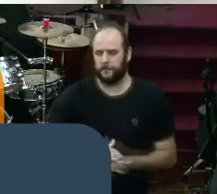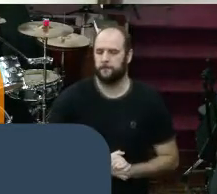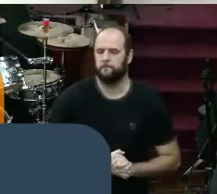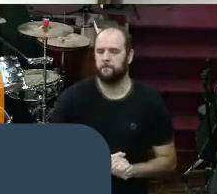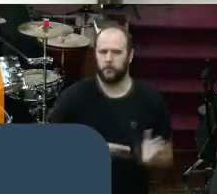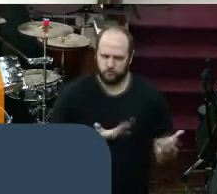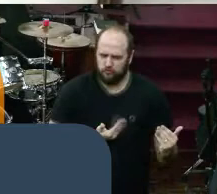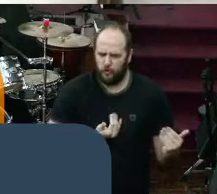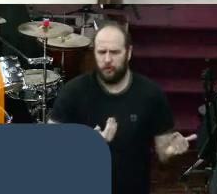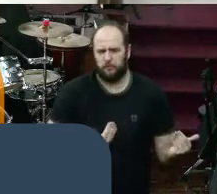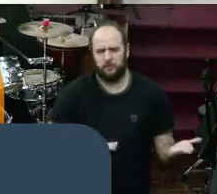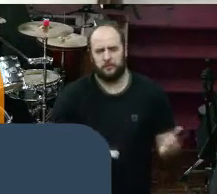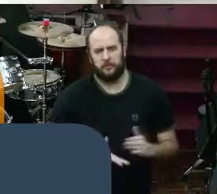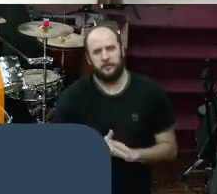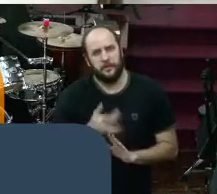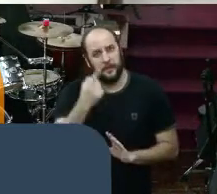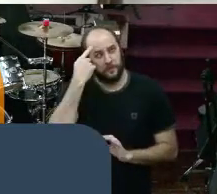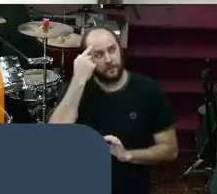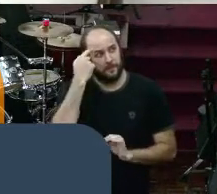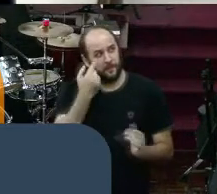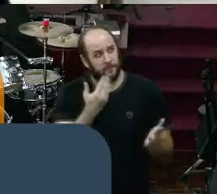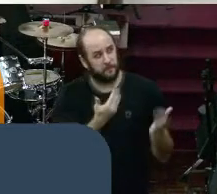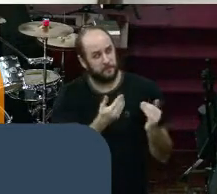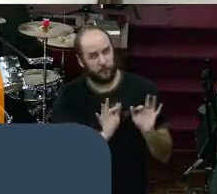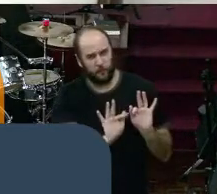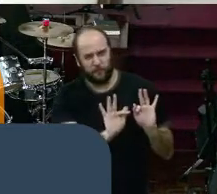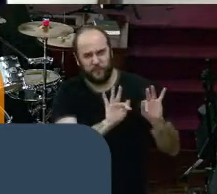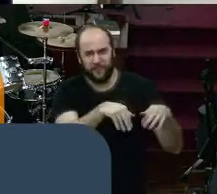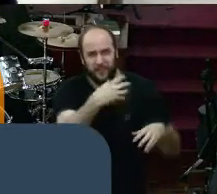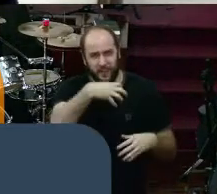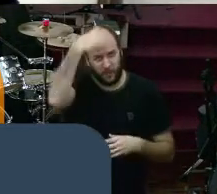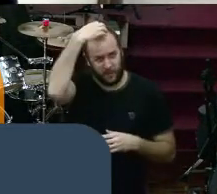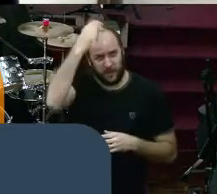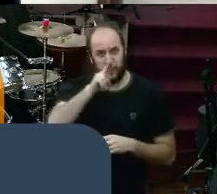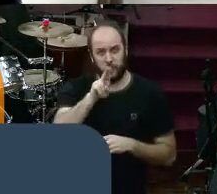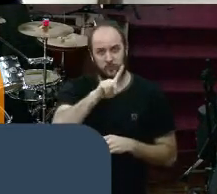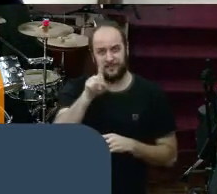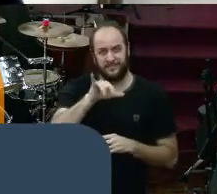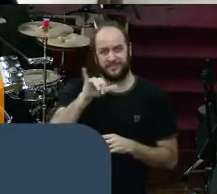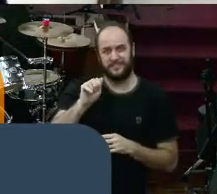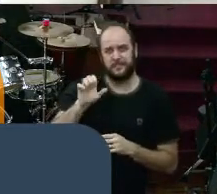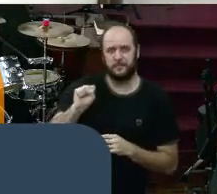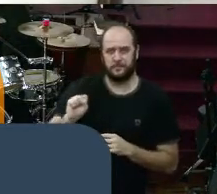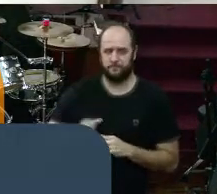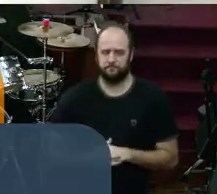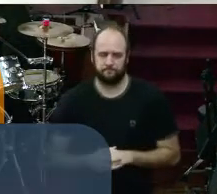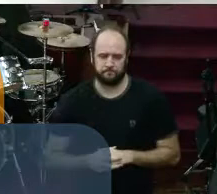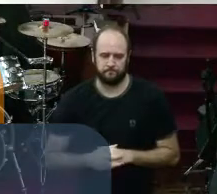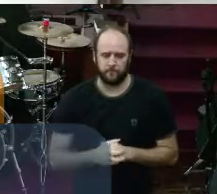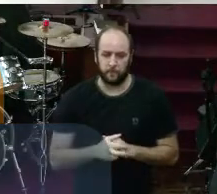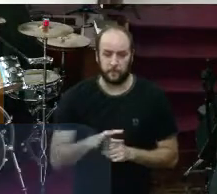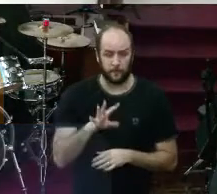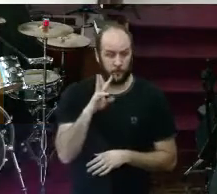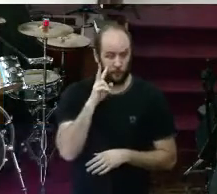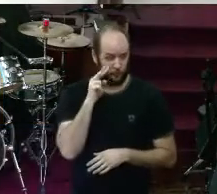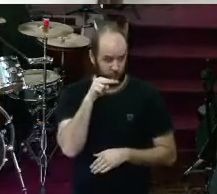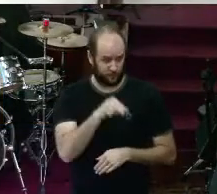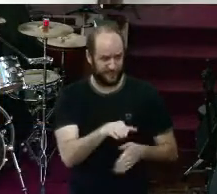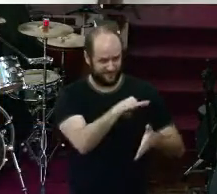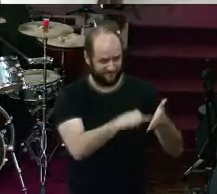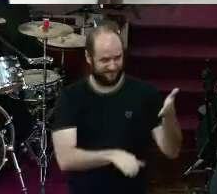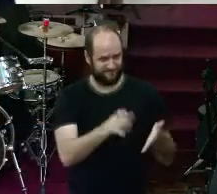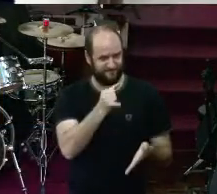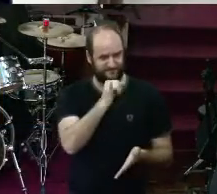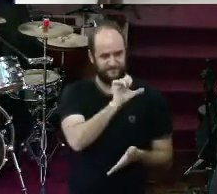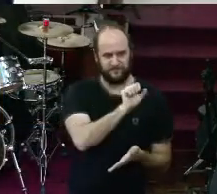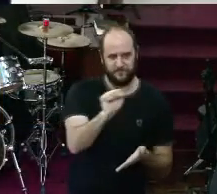sua juventude pegou o final do reinado do rei Uzias. E é interessante que o texto que nos apontam